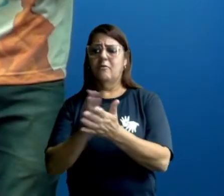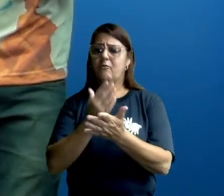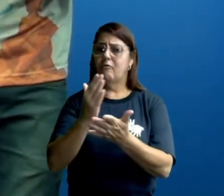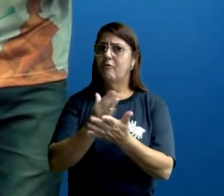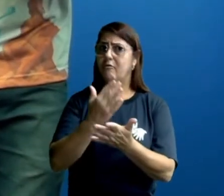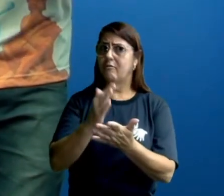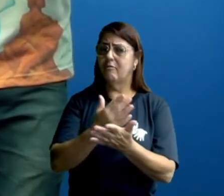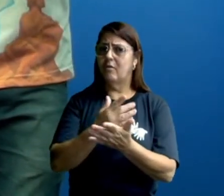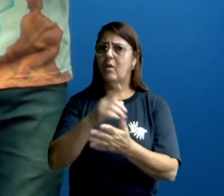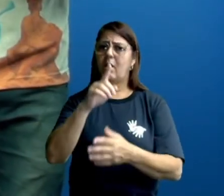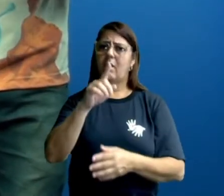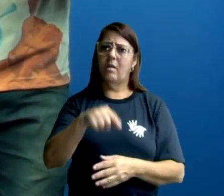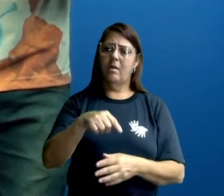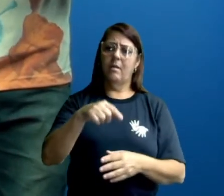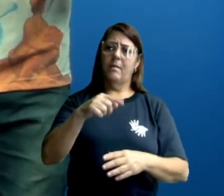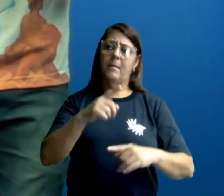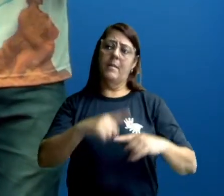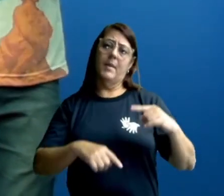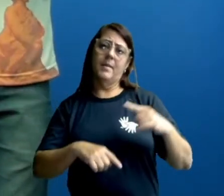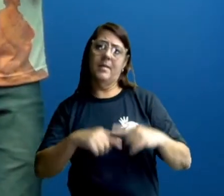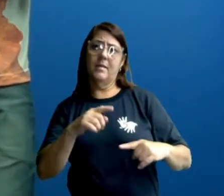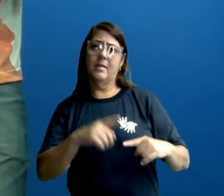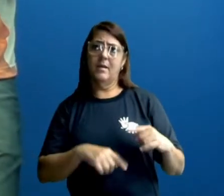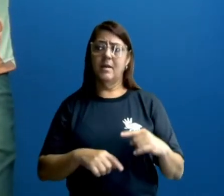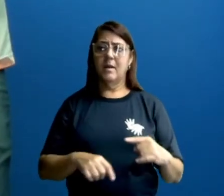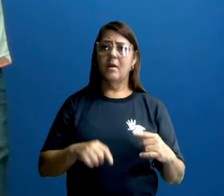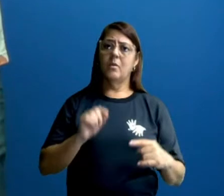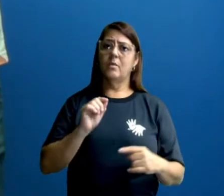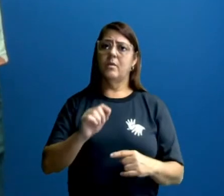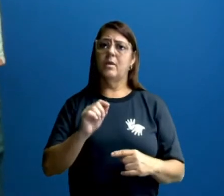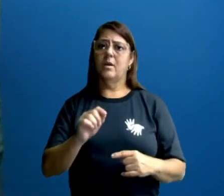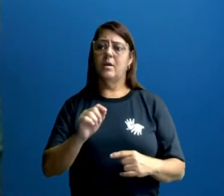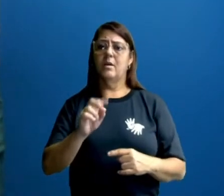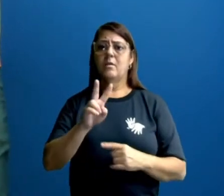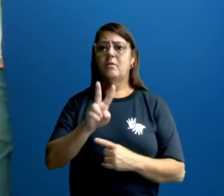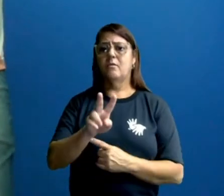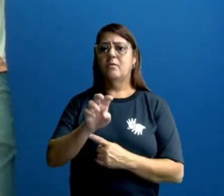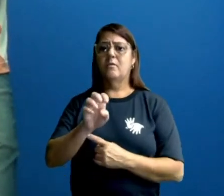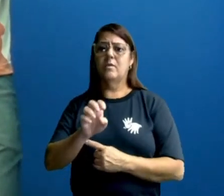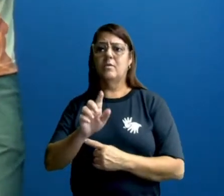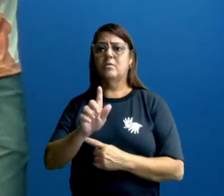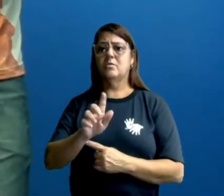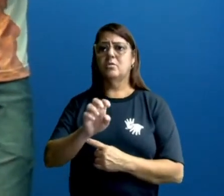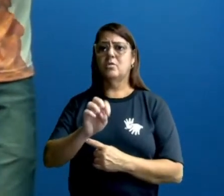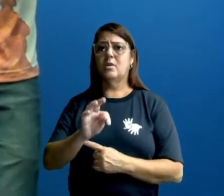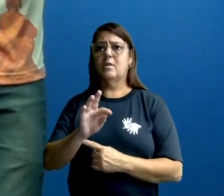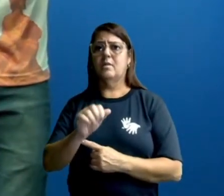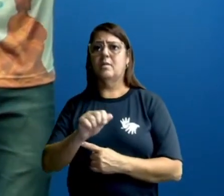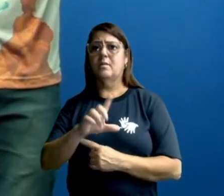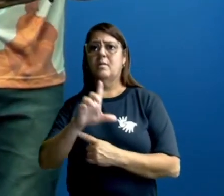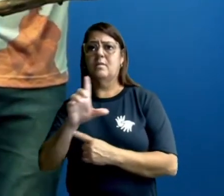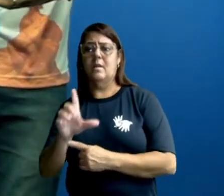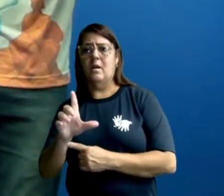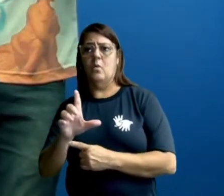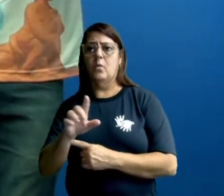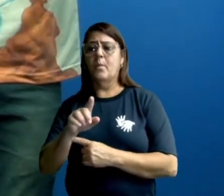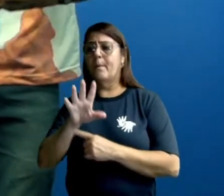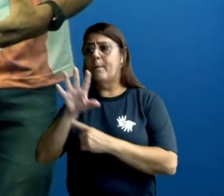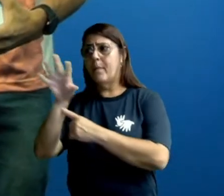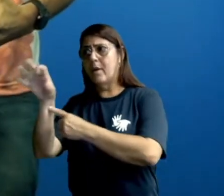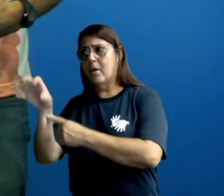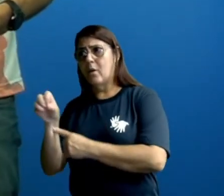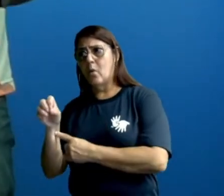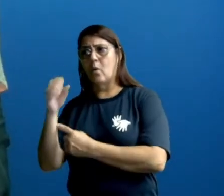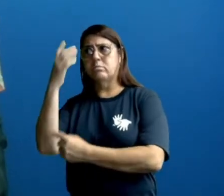anotações, são um material aí de origem vegetal, mas um material artificial, porque precisou de um processo